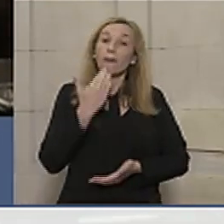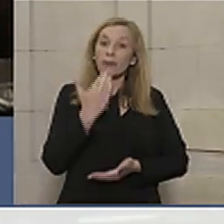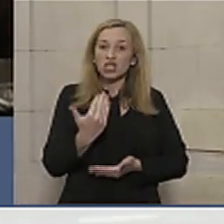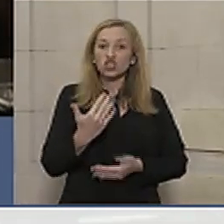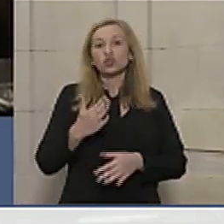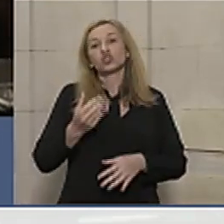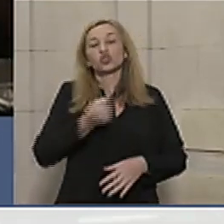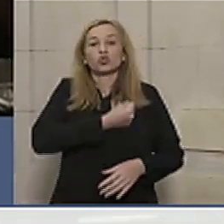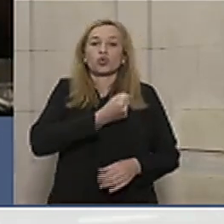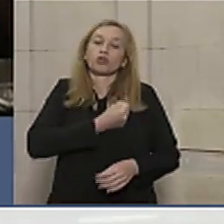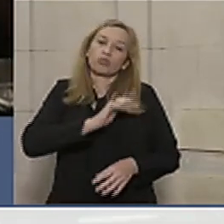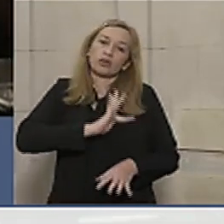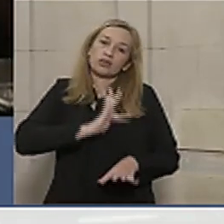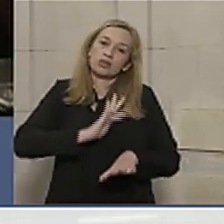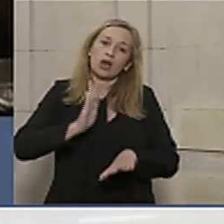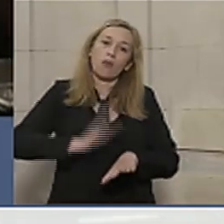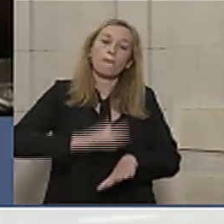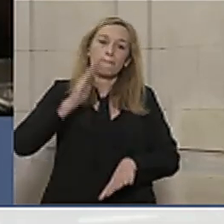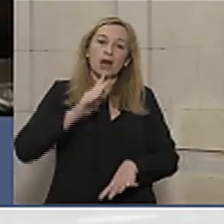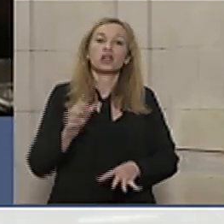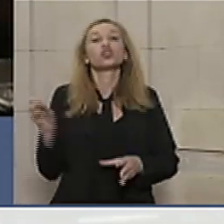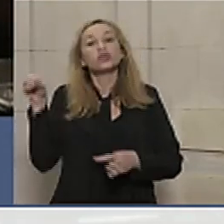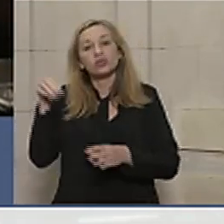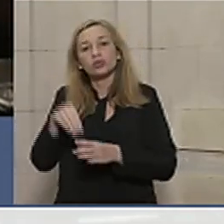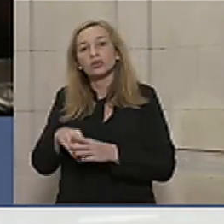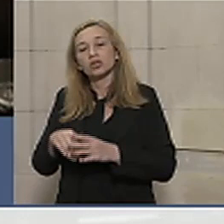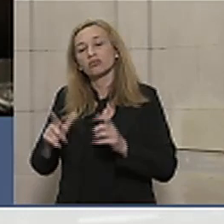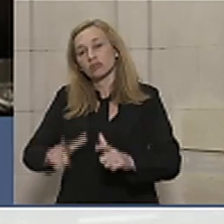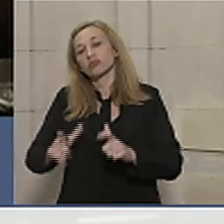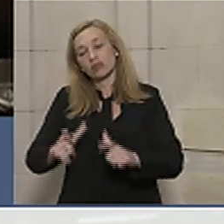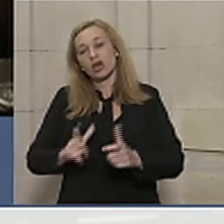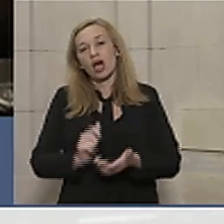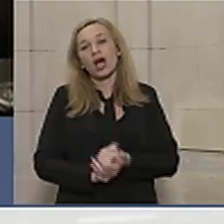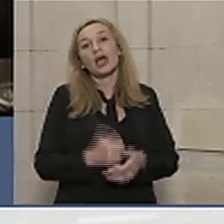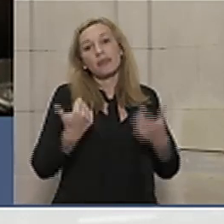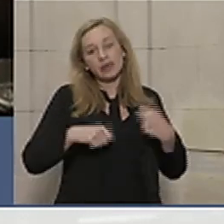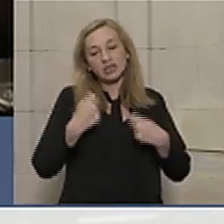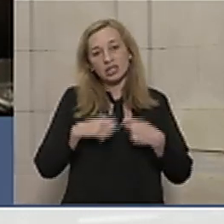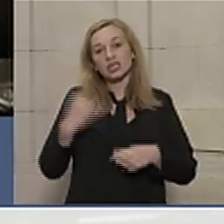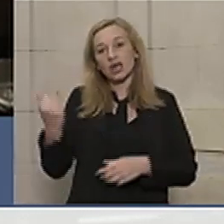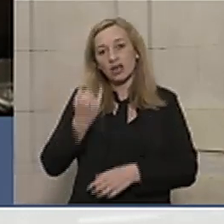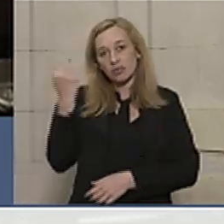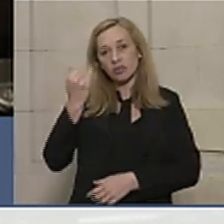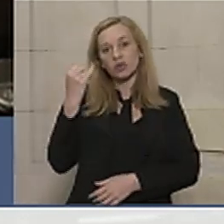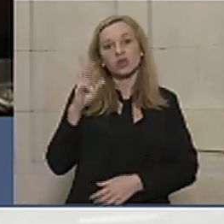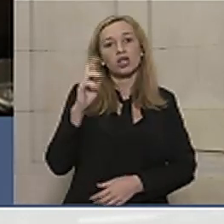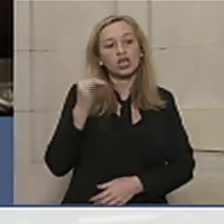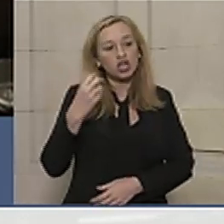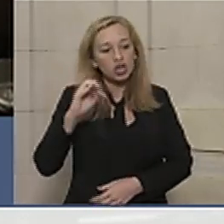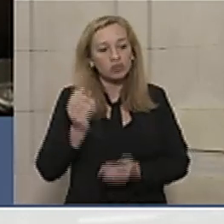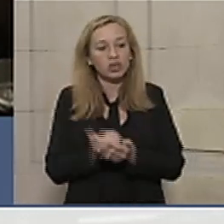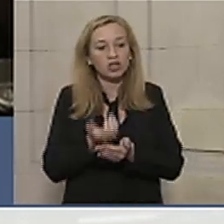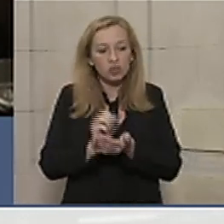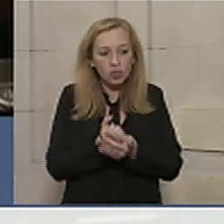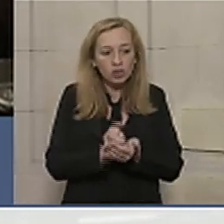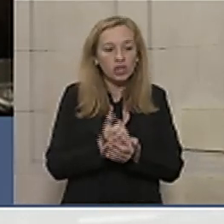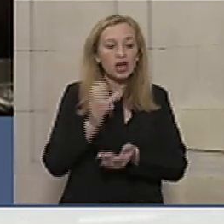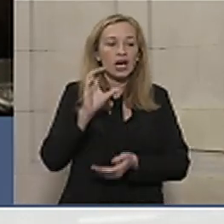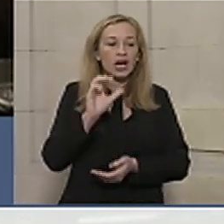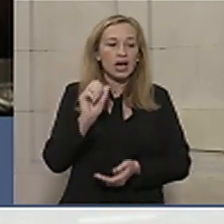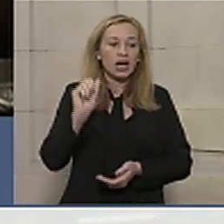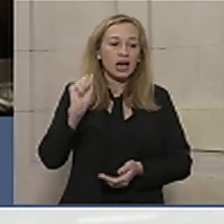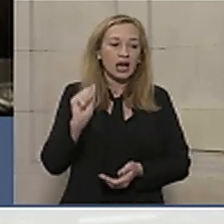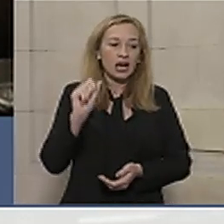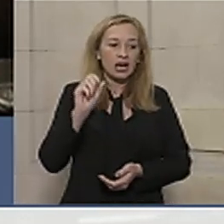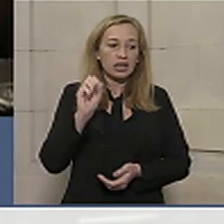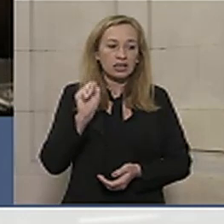efetivo do 32º Batalhão, como eu falei, que atende a cidade de Macaé, Conceição, Quissamã, Arapebus, Rio das Ostras e Casimiro de Abreu. Como eu falei, uma